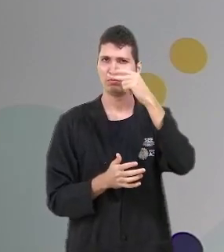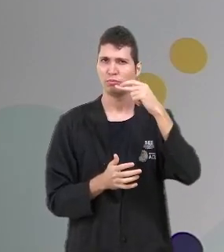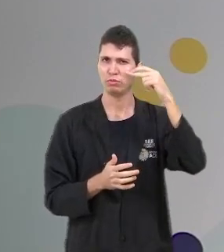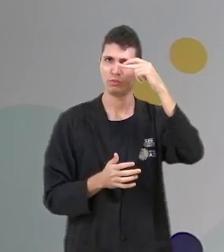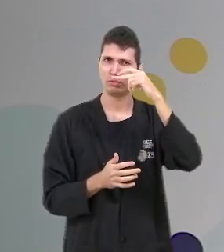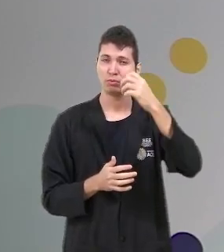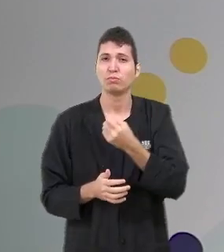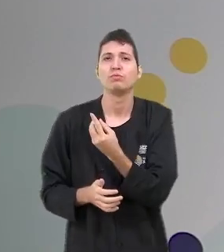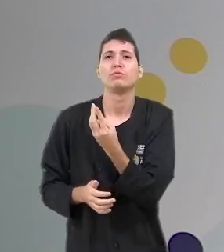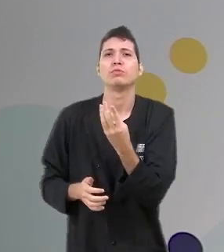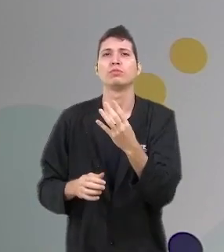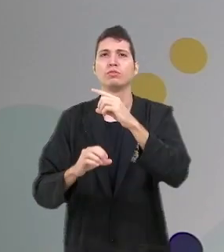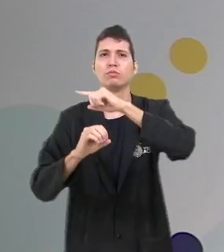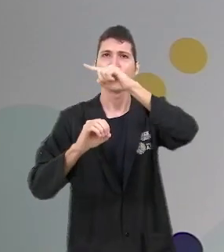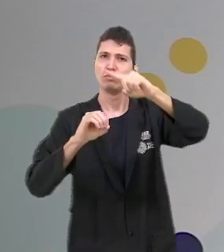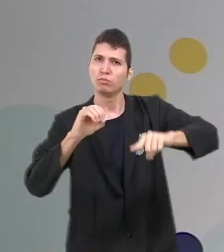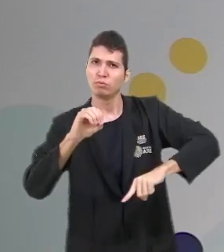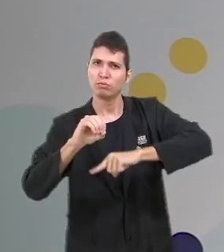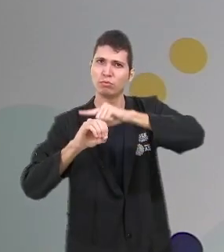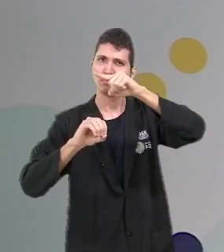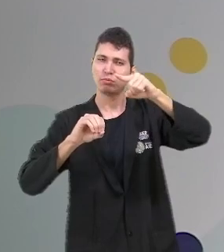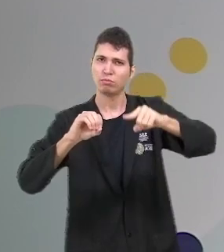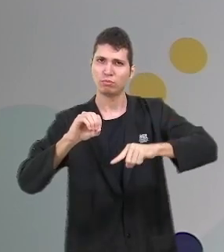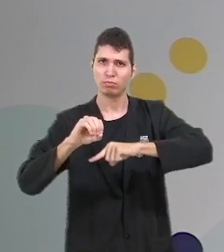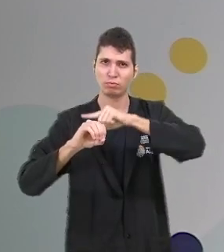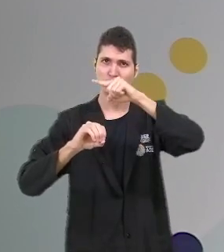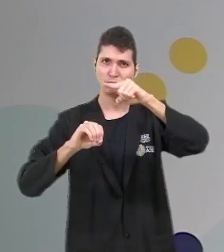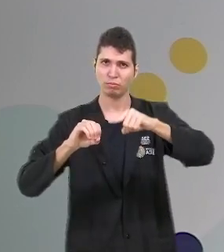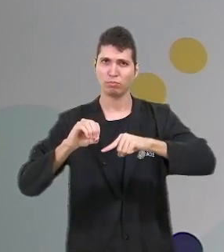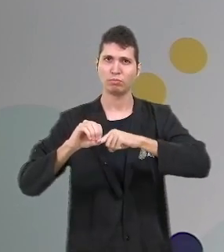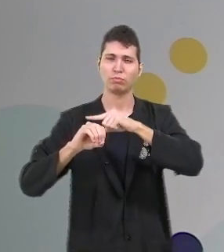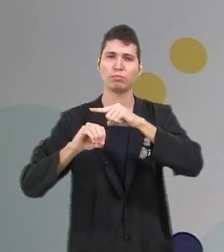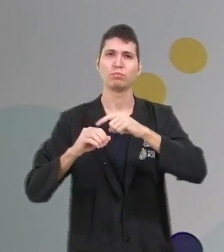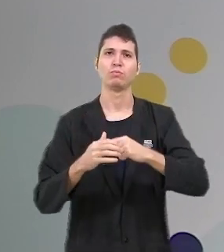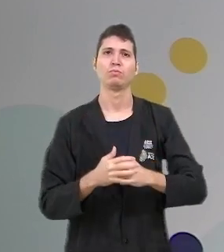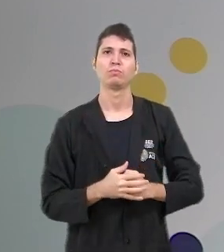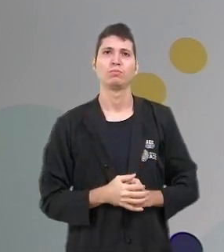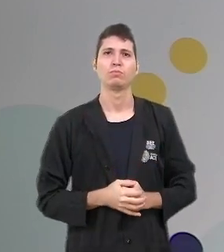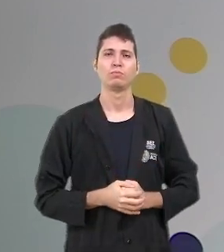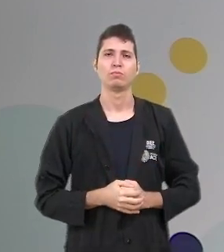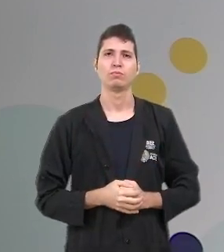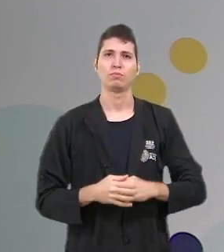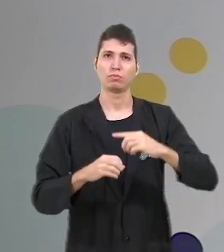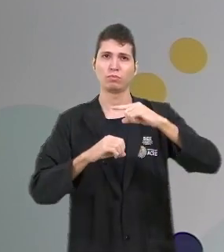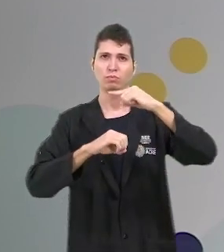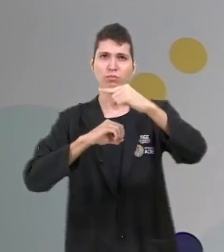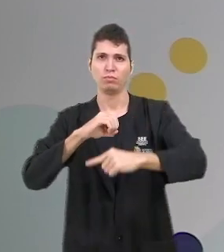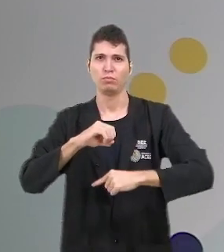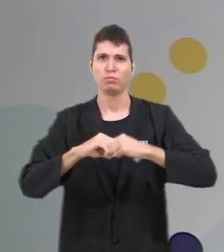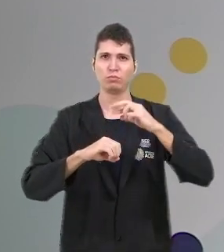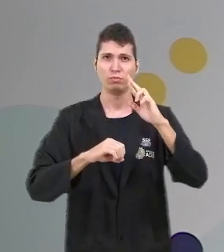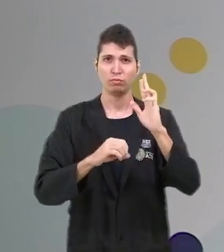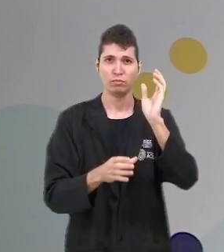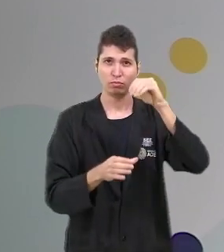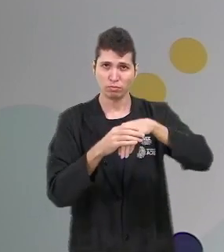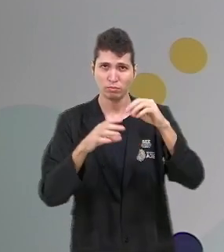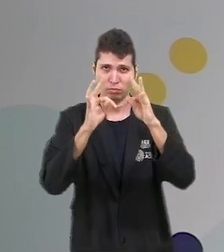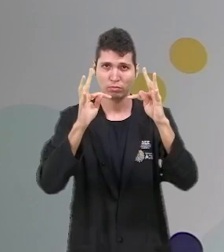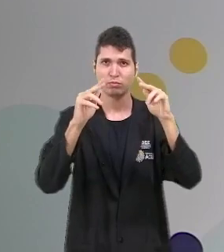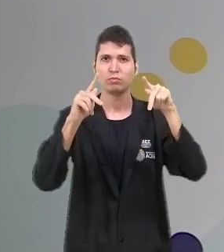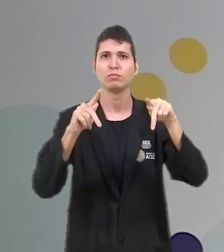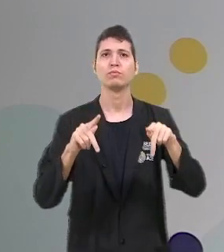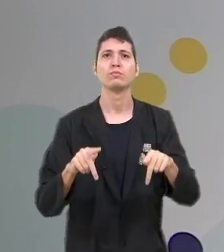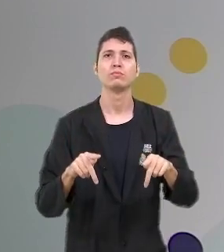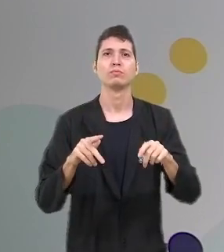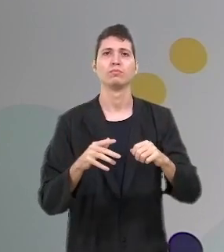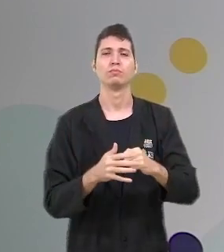camadas. Ok? Espero que vocês tenham entendido dessa forma. Então, o raio atômico na tabela periódica